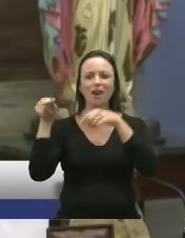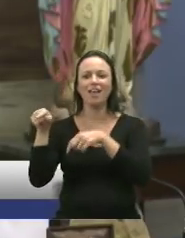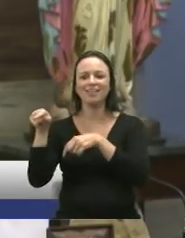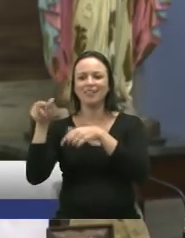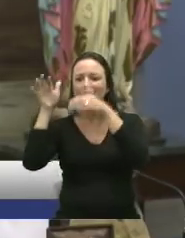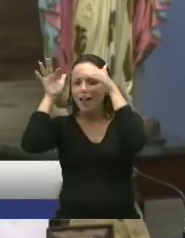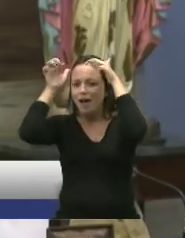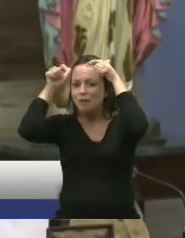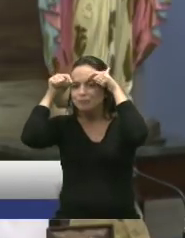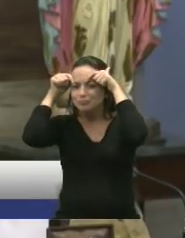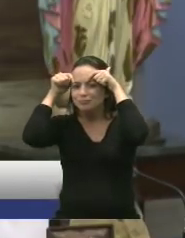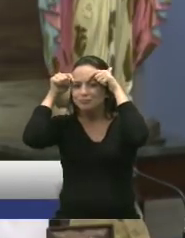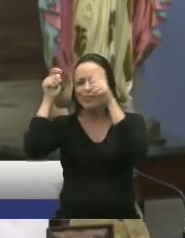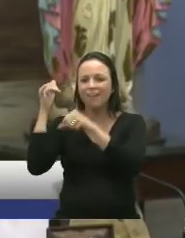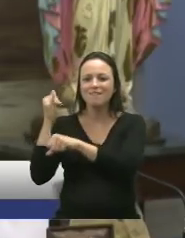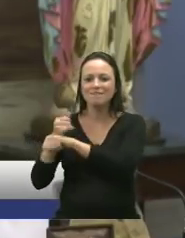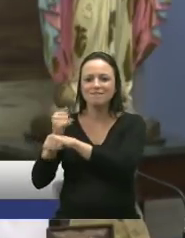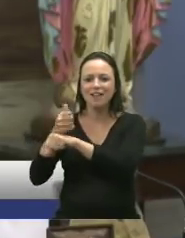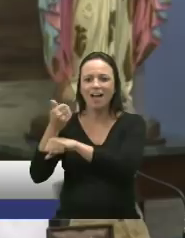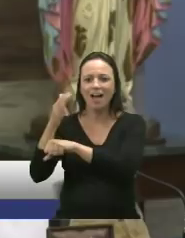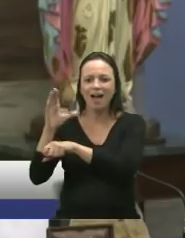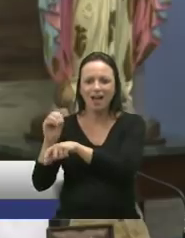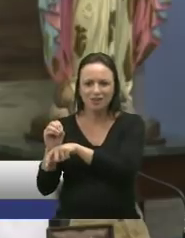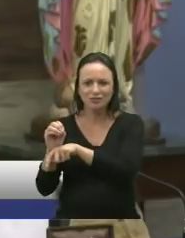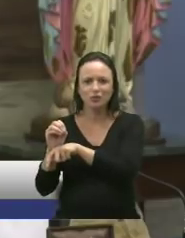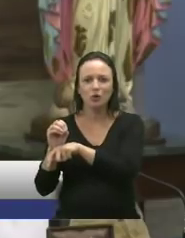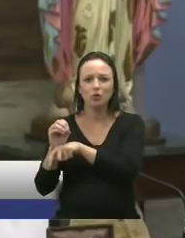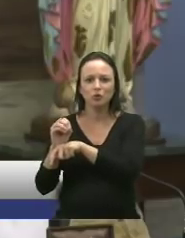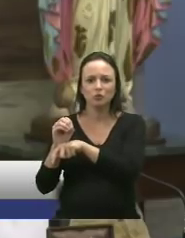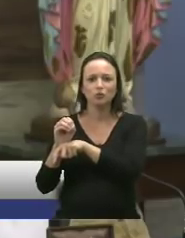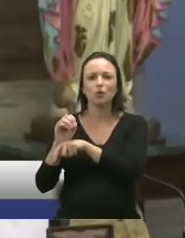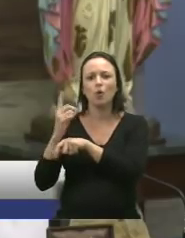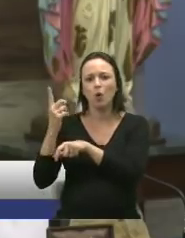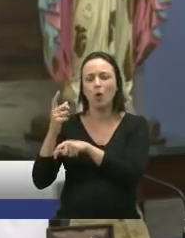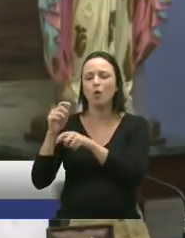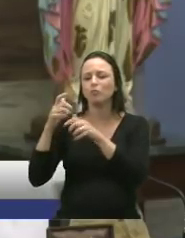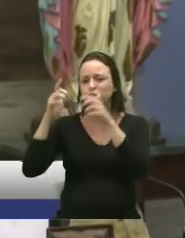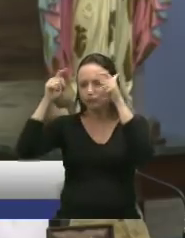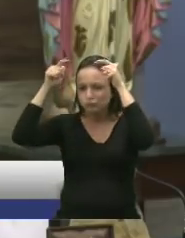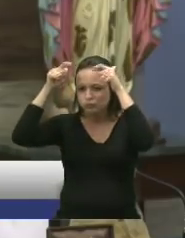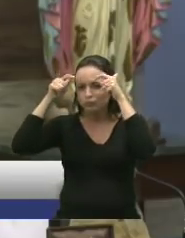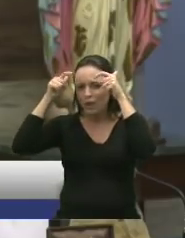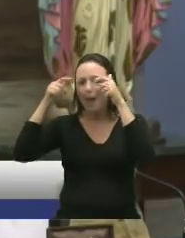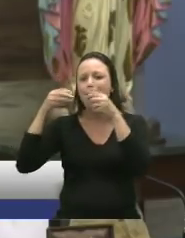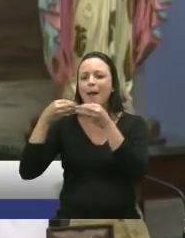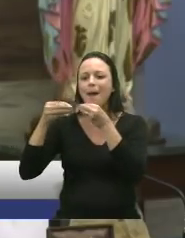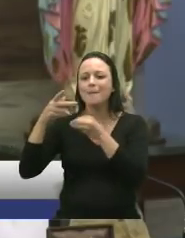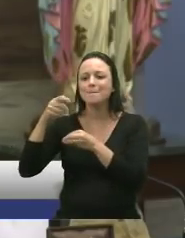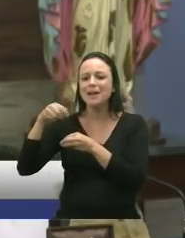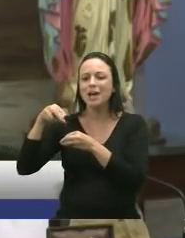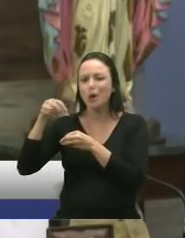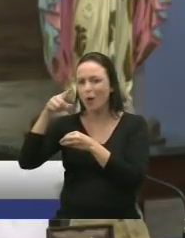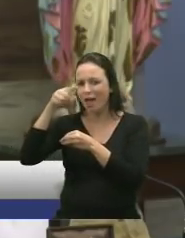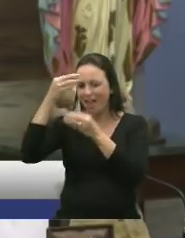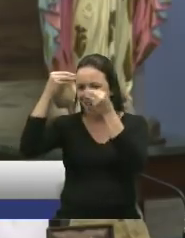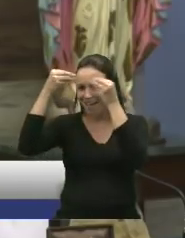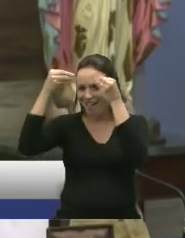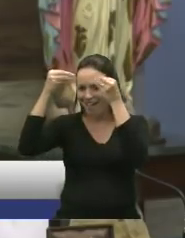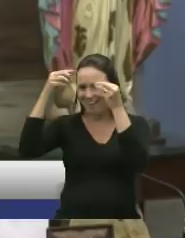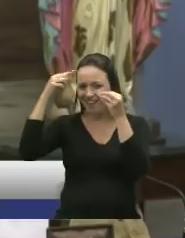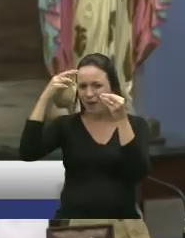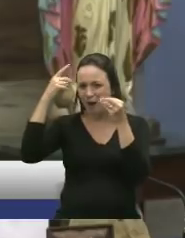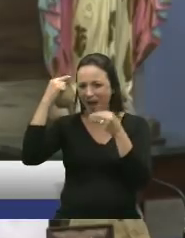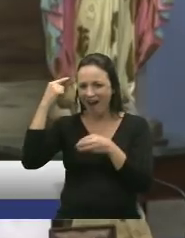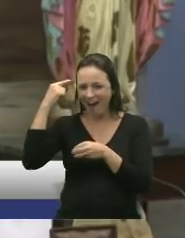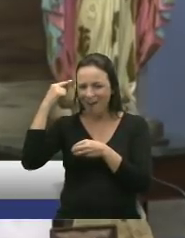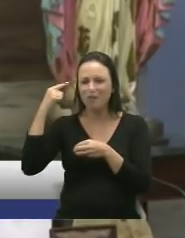o capacete de aço, ou se não capacete de aço, o que eles chamavam de capacete de pano, que é esse gorrinho que eu estou usando, né? A bota